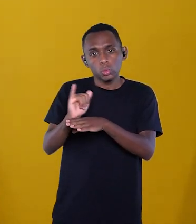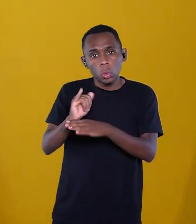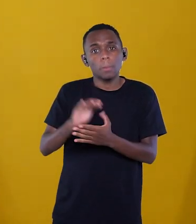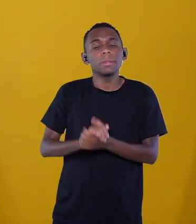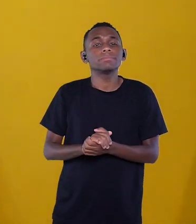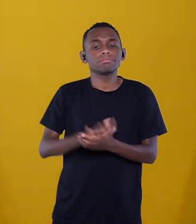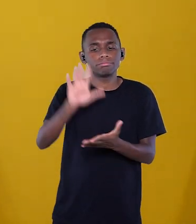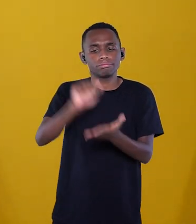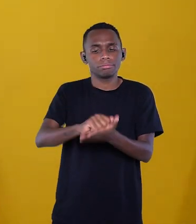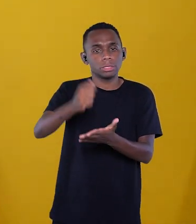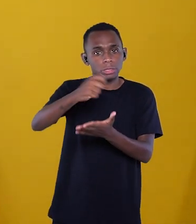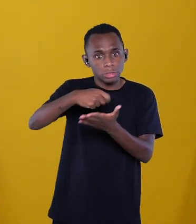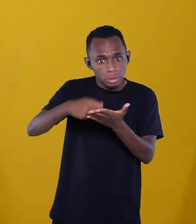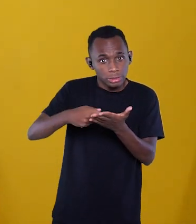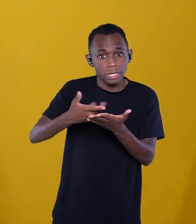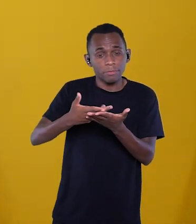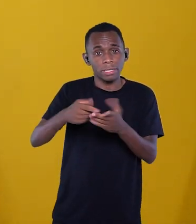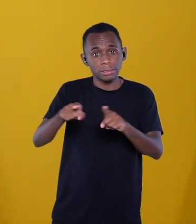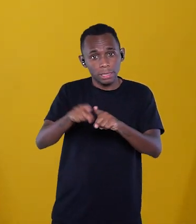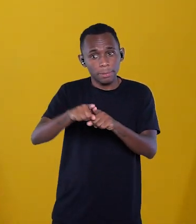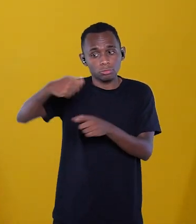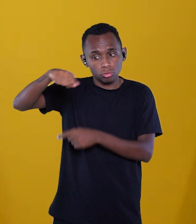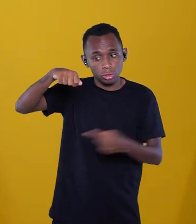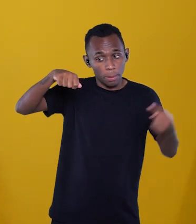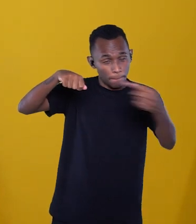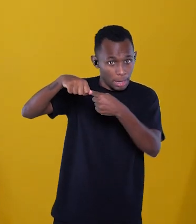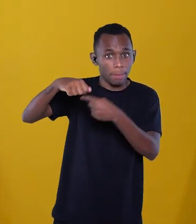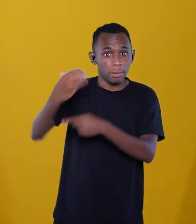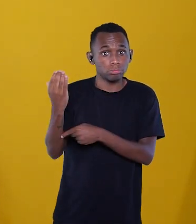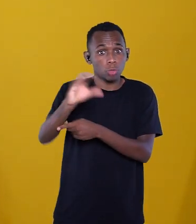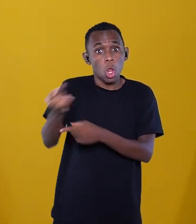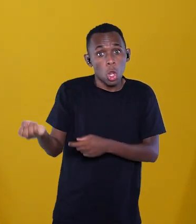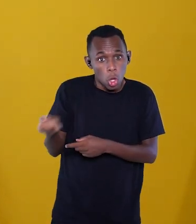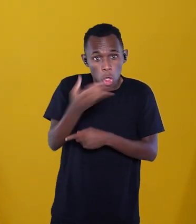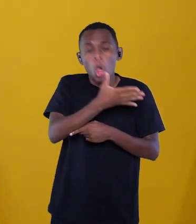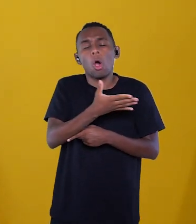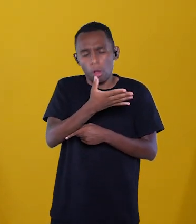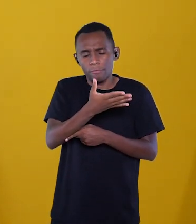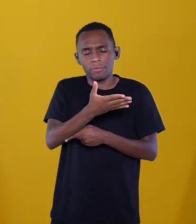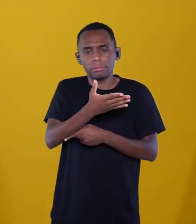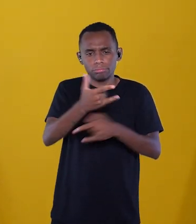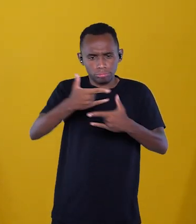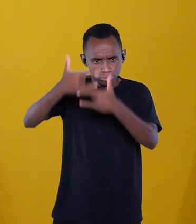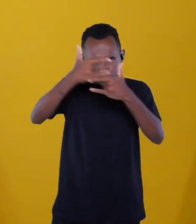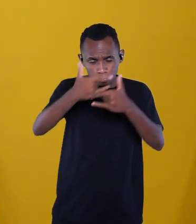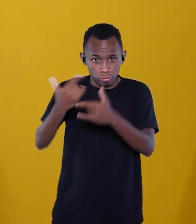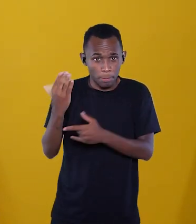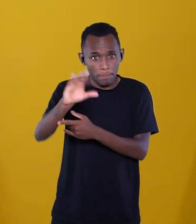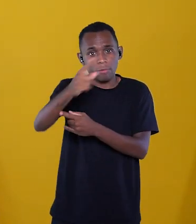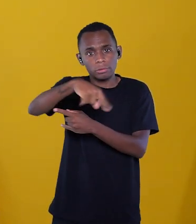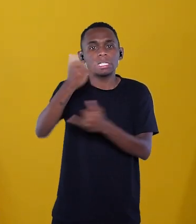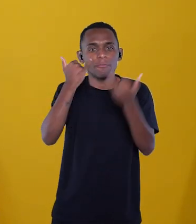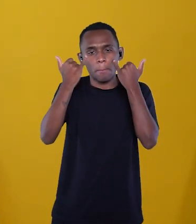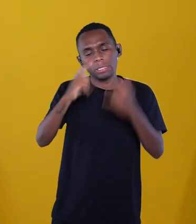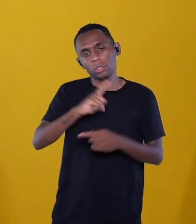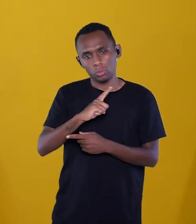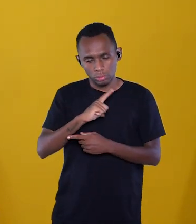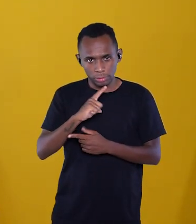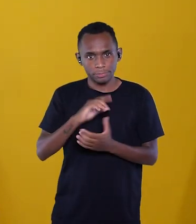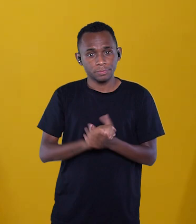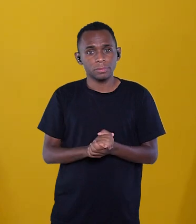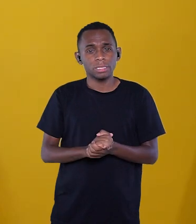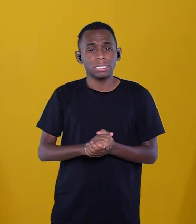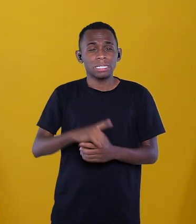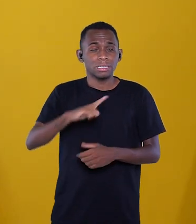se inscrever e ativar o sino e receber nossas notificações sempre que uma nova conversa entrar no ar. Aqui